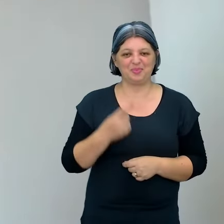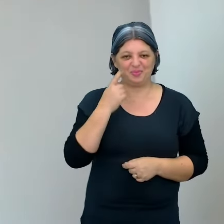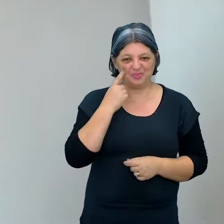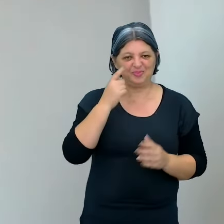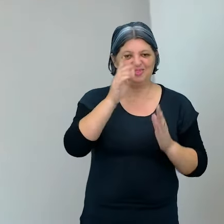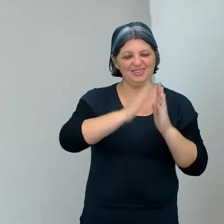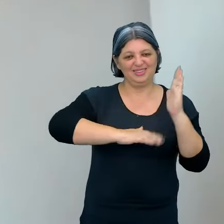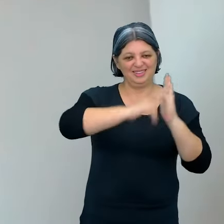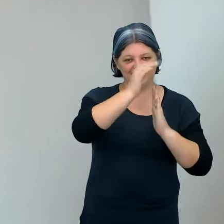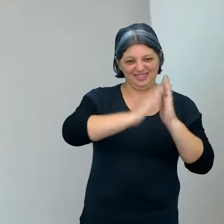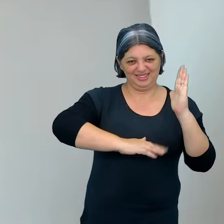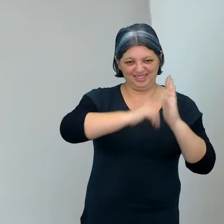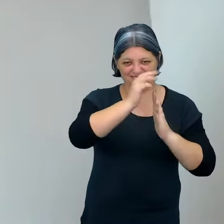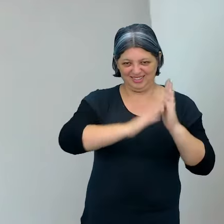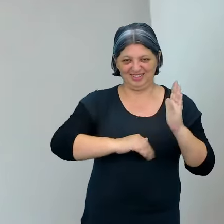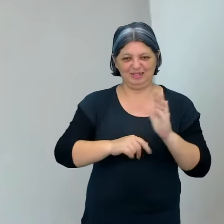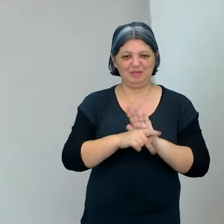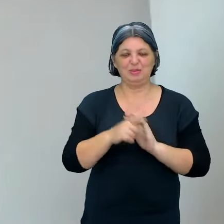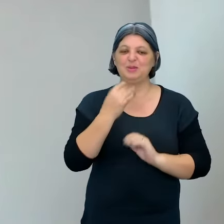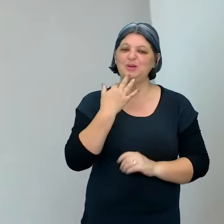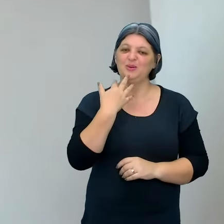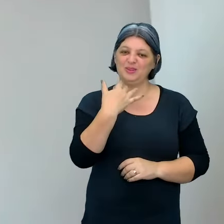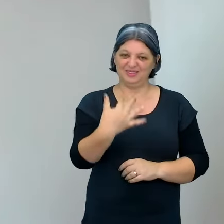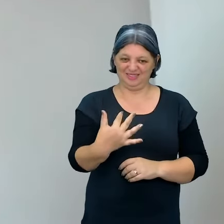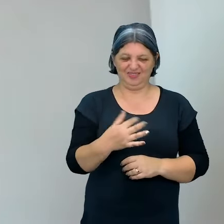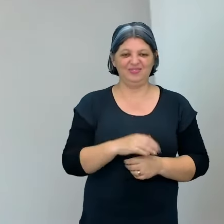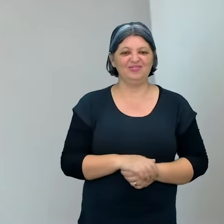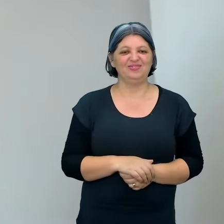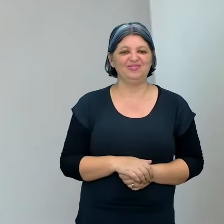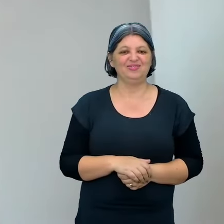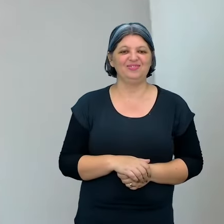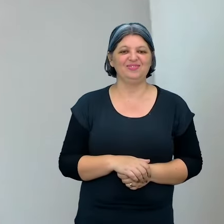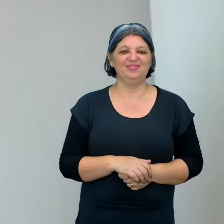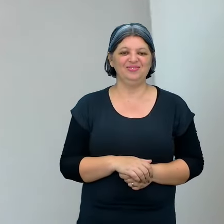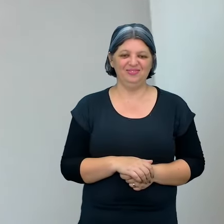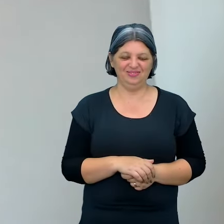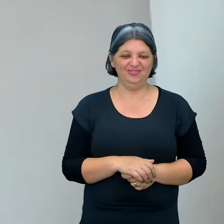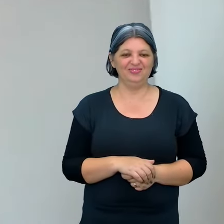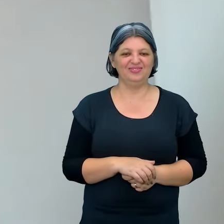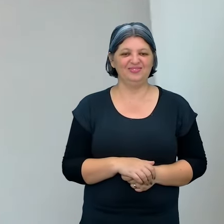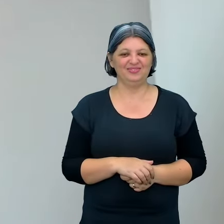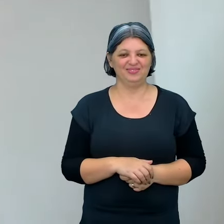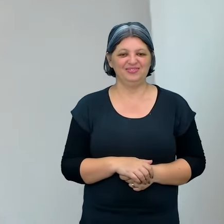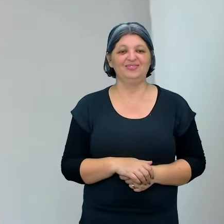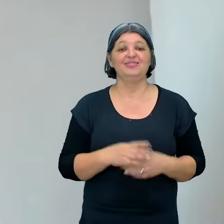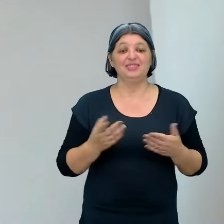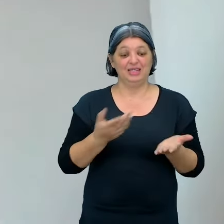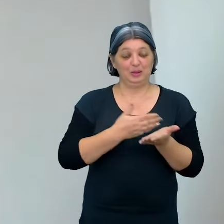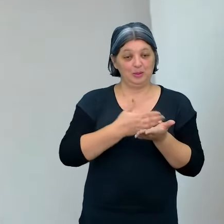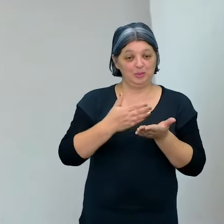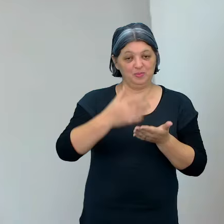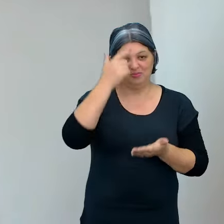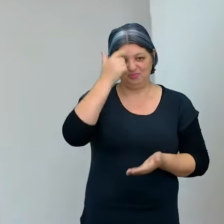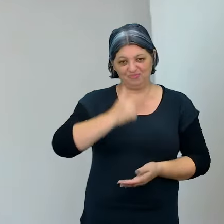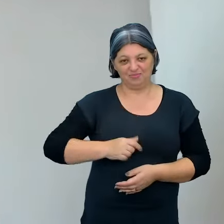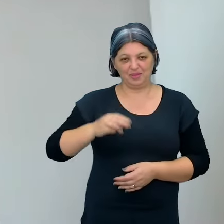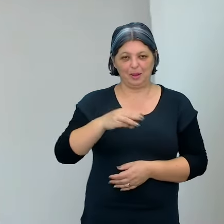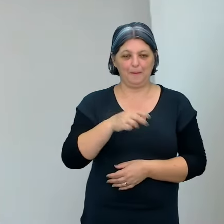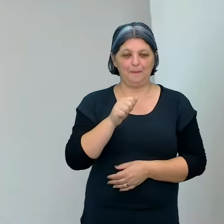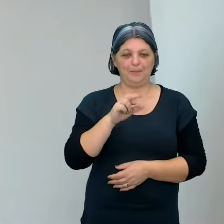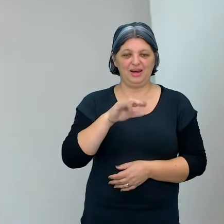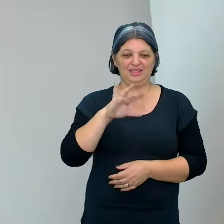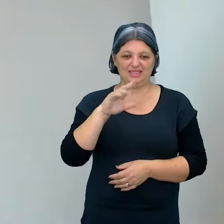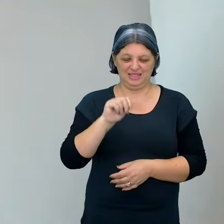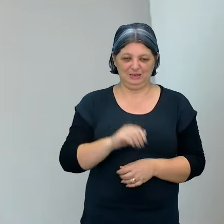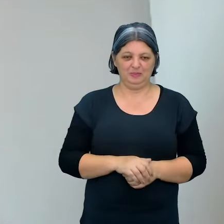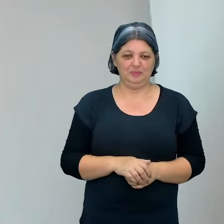né, sobre cores variadas, tá bom? Então, estamos aqui dando início. Eu sou Márcia de Matos